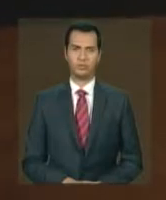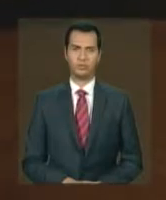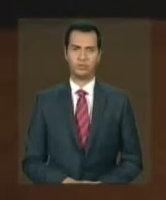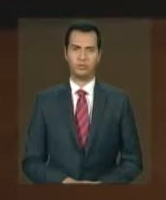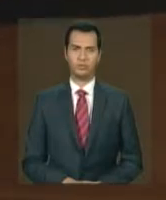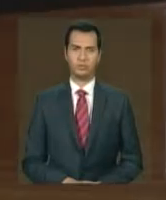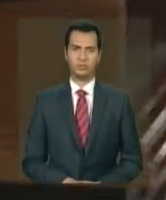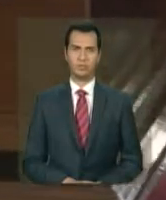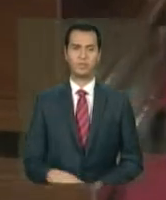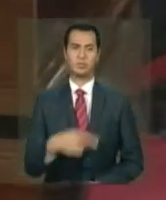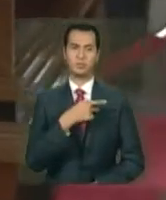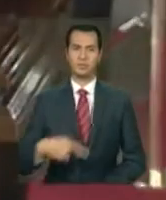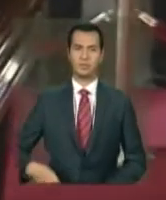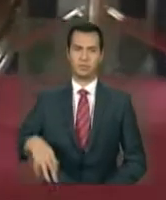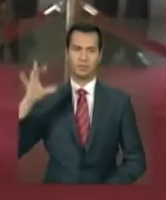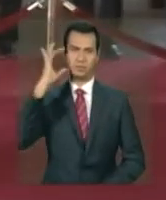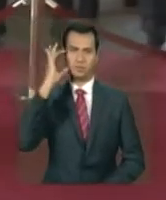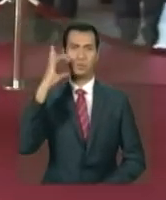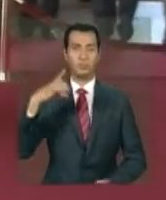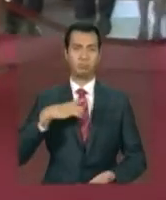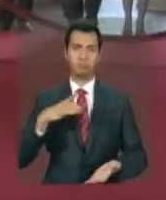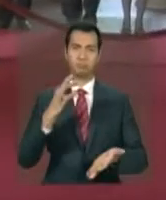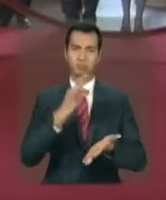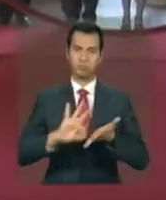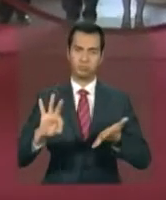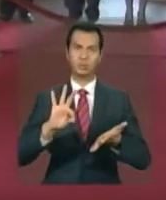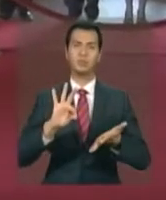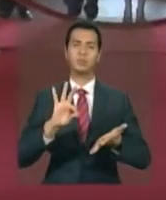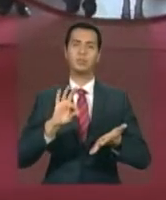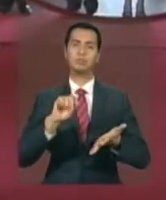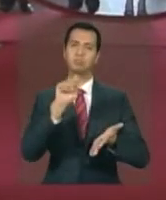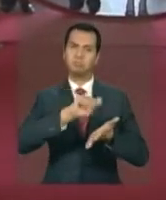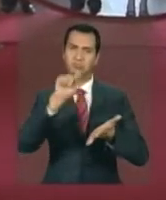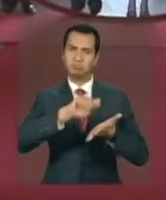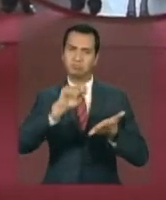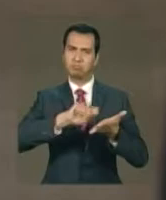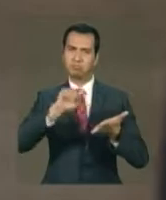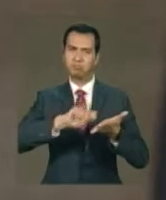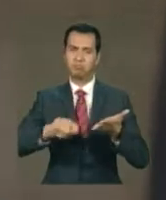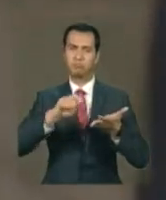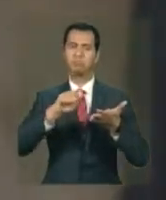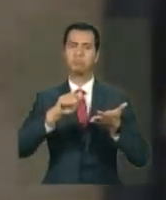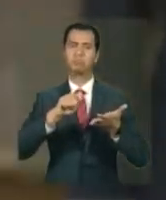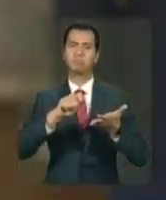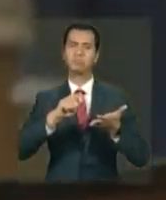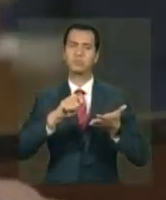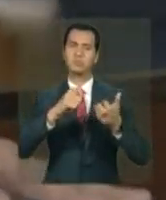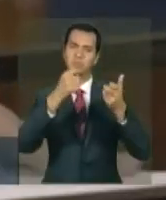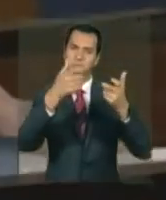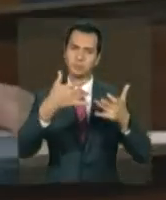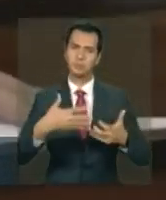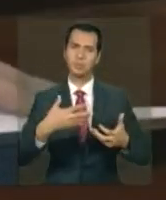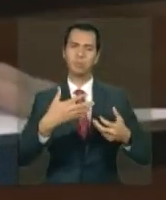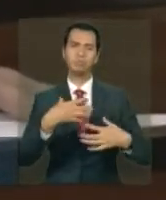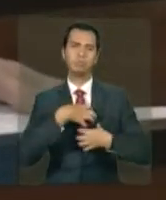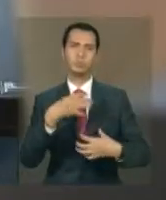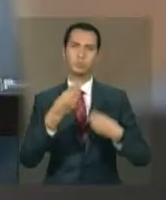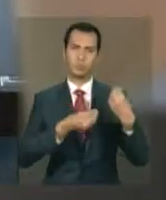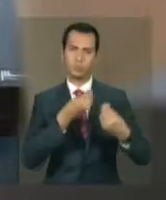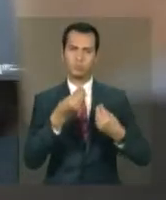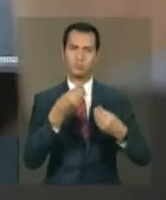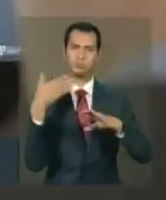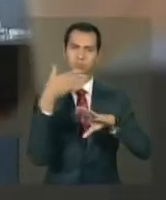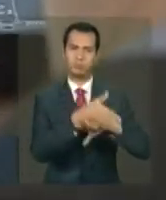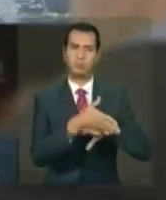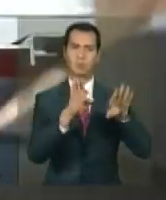seguiu para fazer o registro mesmo, deixar aí uma mensagem pela passagem ao mausoléu